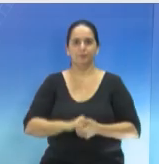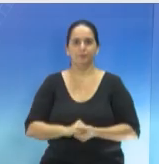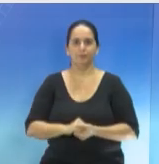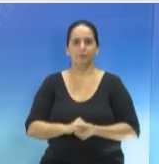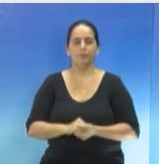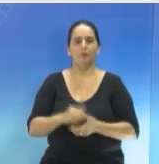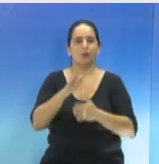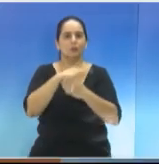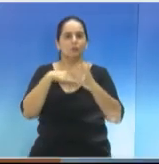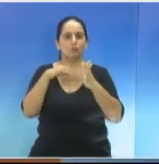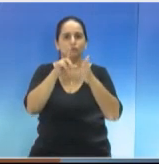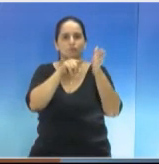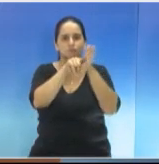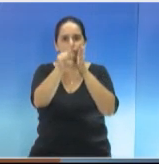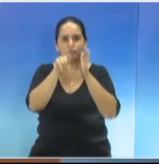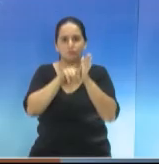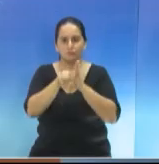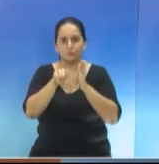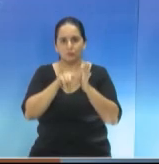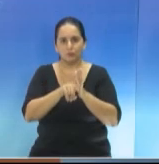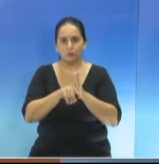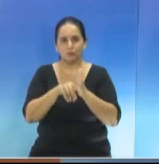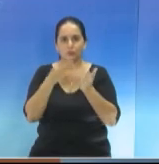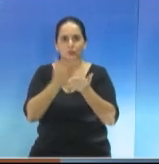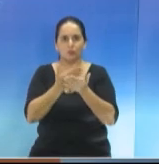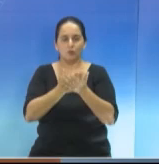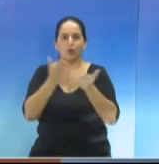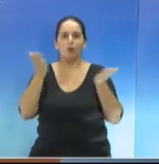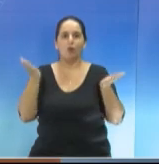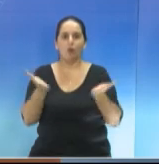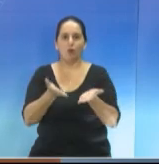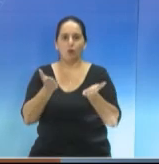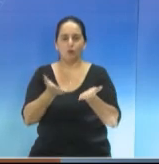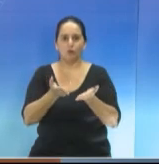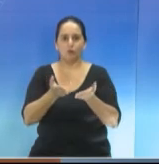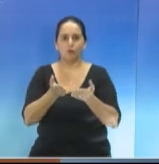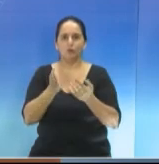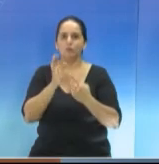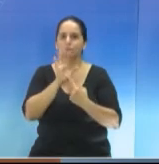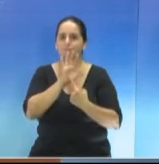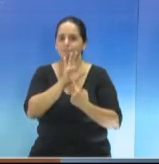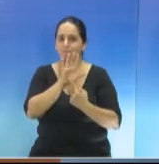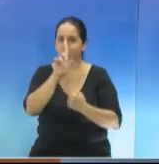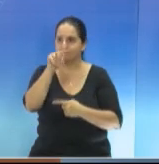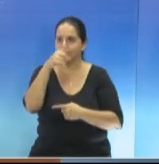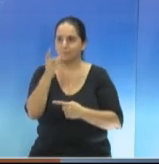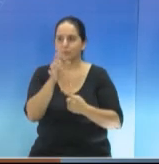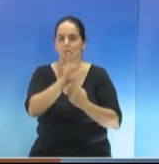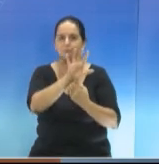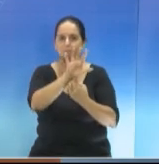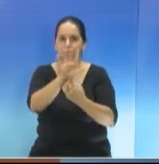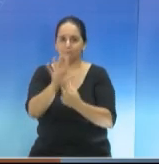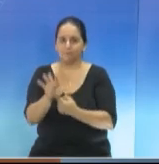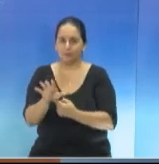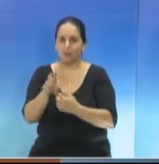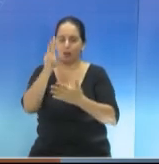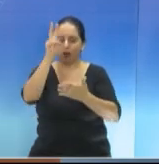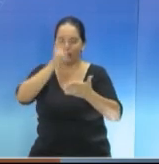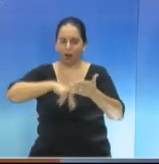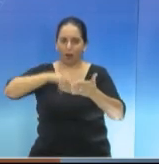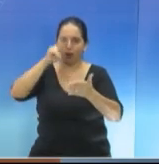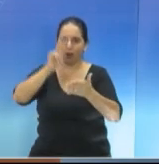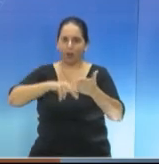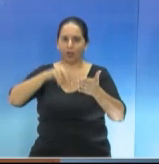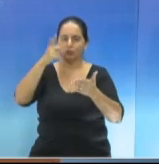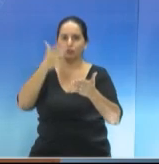A. Todas essas questões que nós abordamos hoje nesta aula, eu gostaria que vocês fizessem uma revisão,